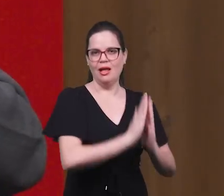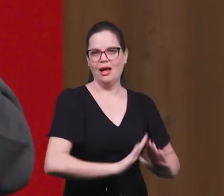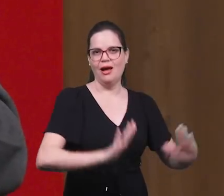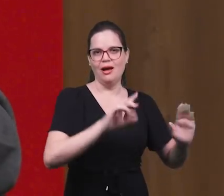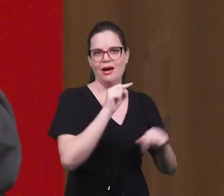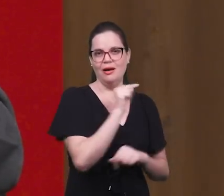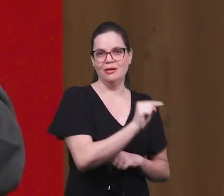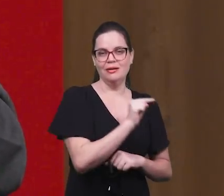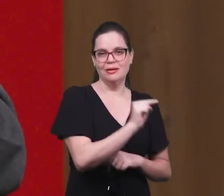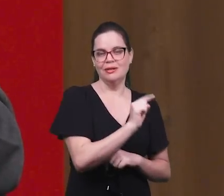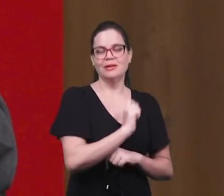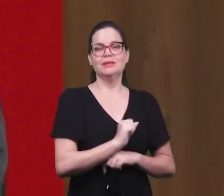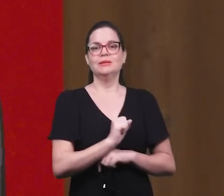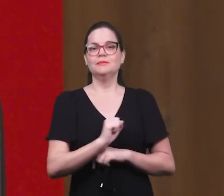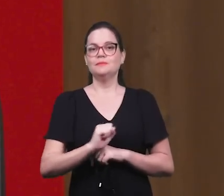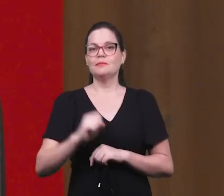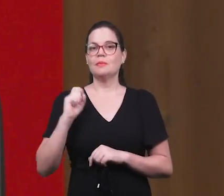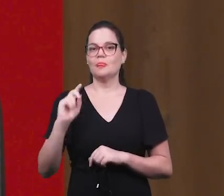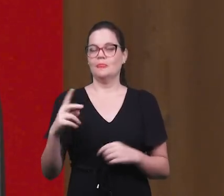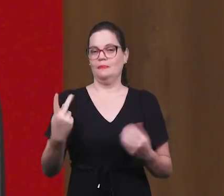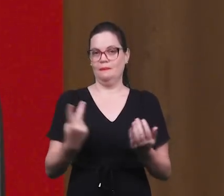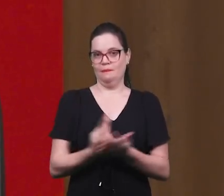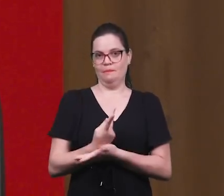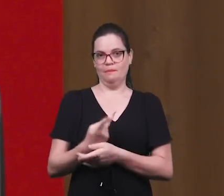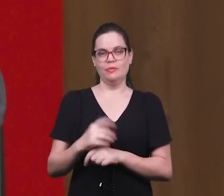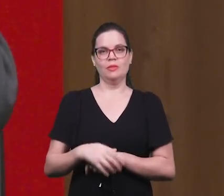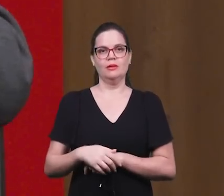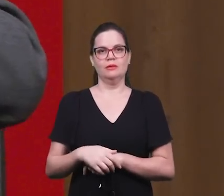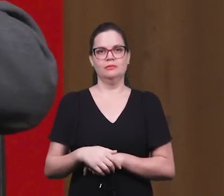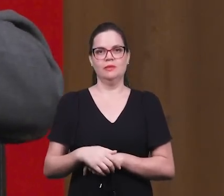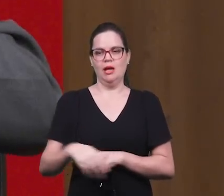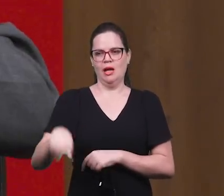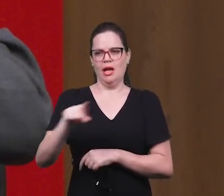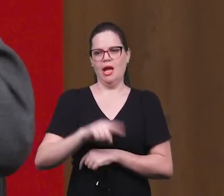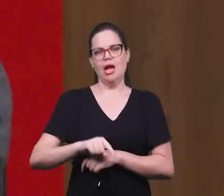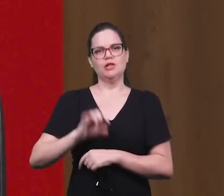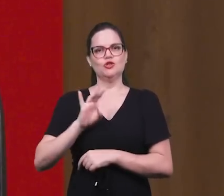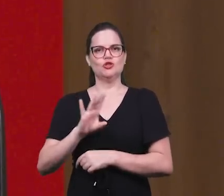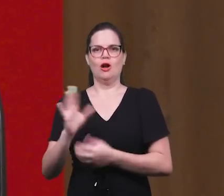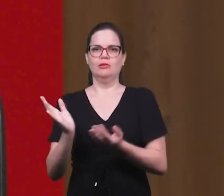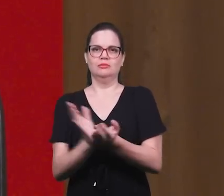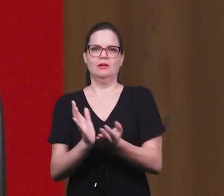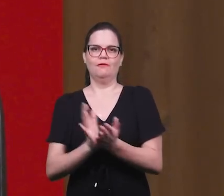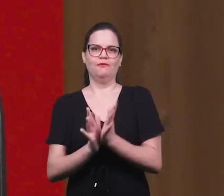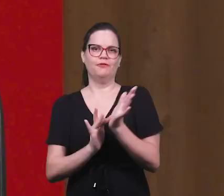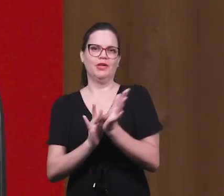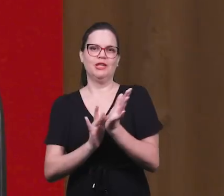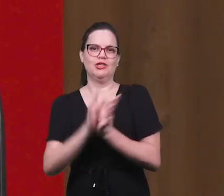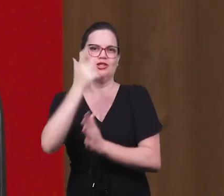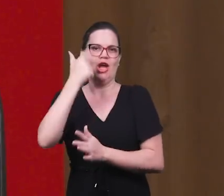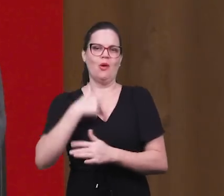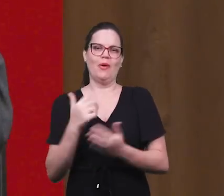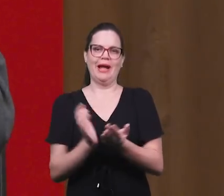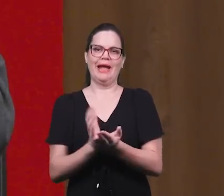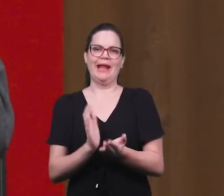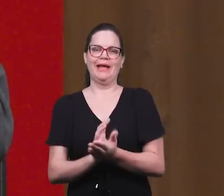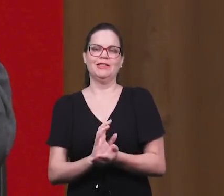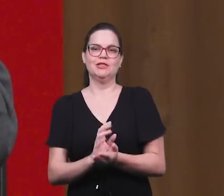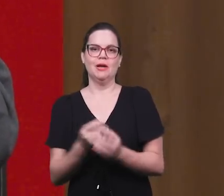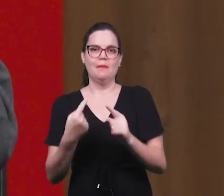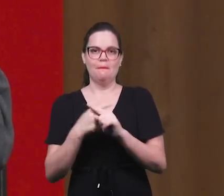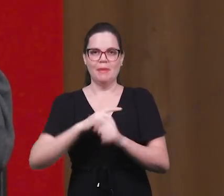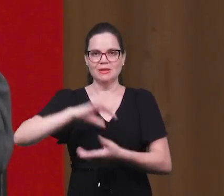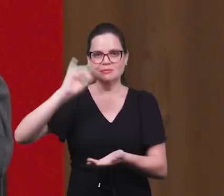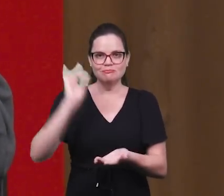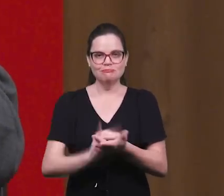Então, digamos assim, eles se tornaram cristãos por conveniência e não de fato. Então, a palavra